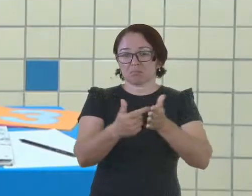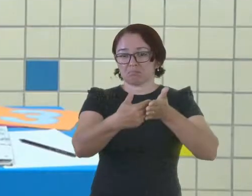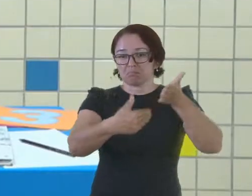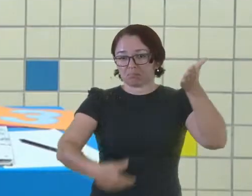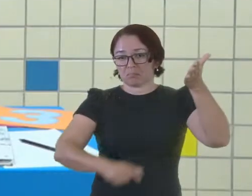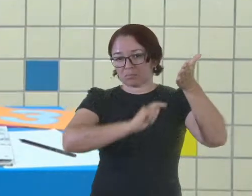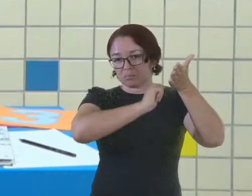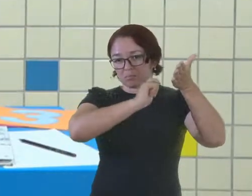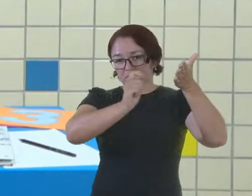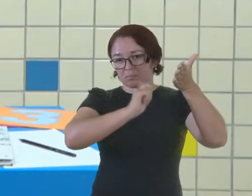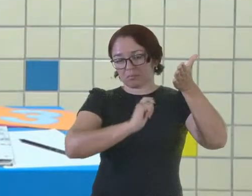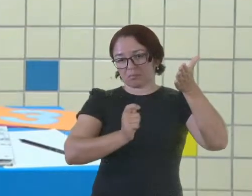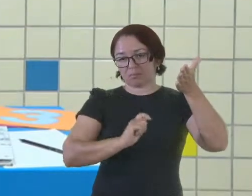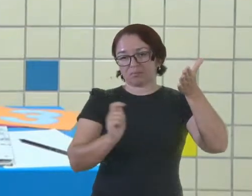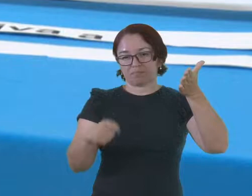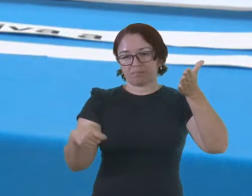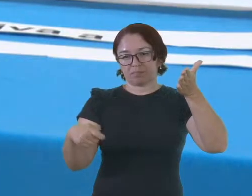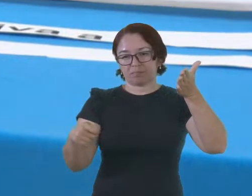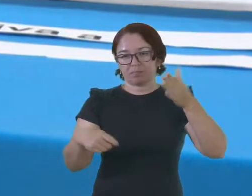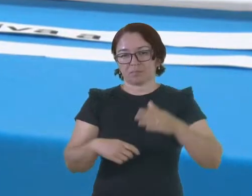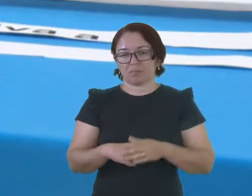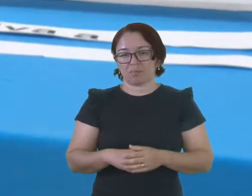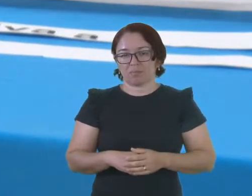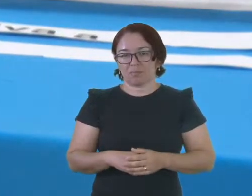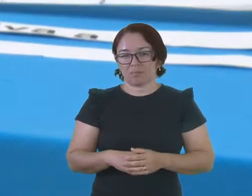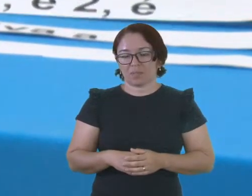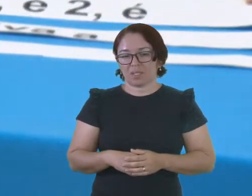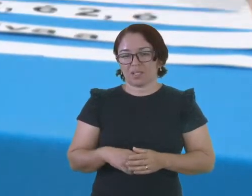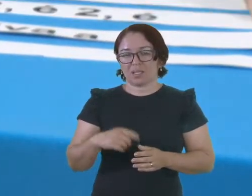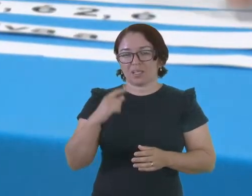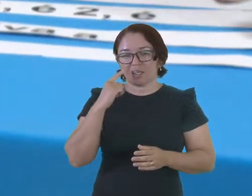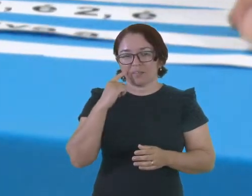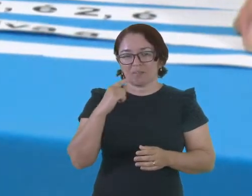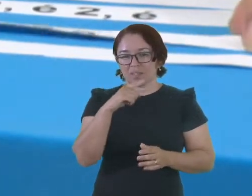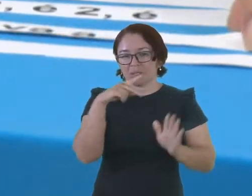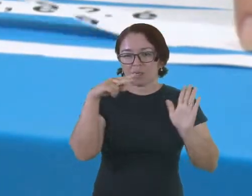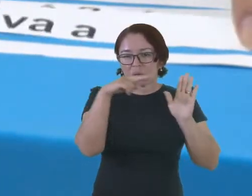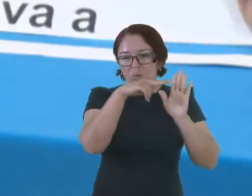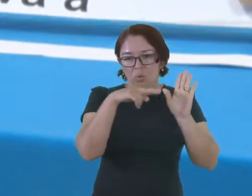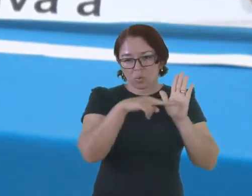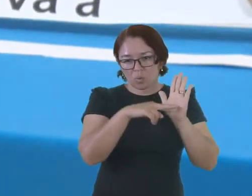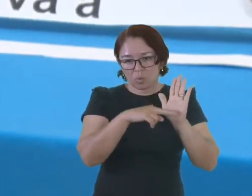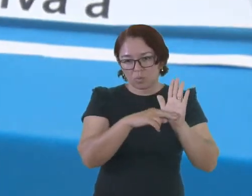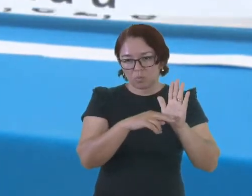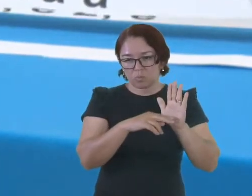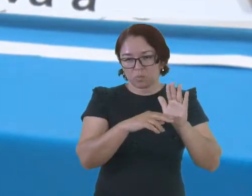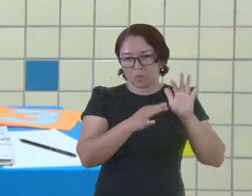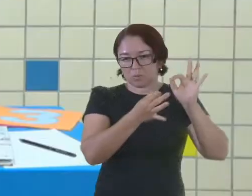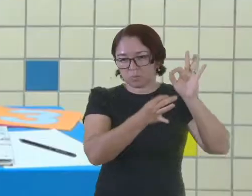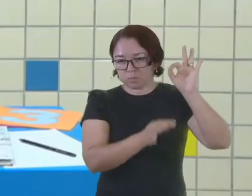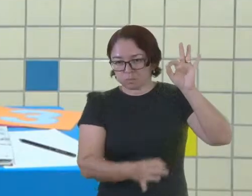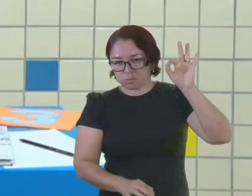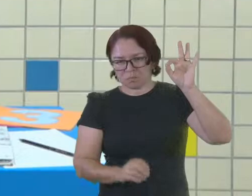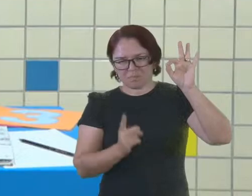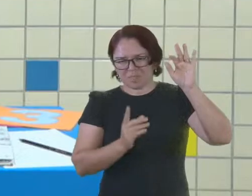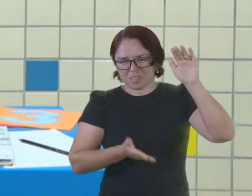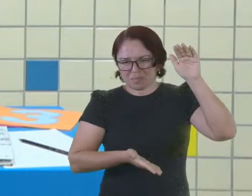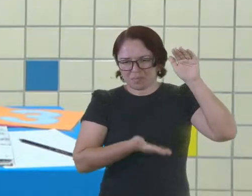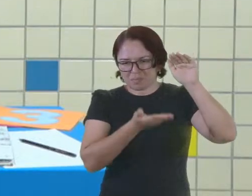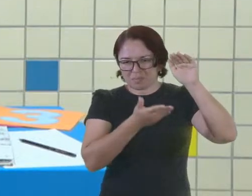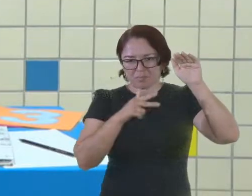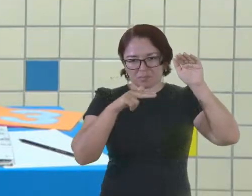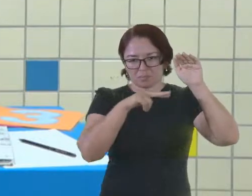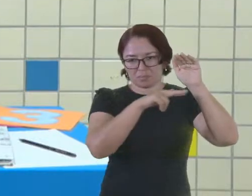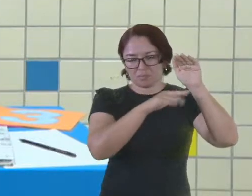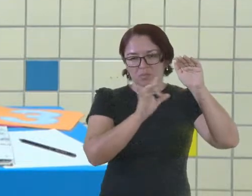só um pedaço da música, só para exemplificar para vocês. Aí vocês me perguntam, professora, e como que eu vou